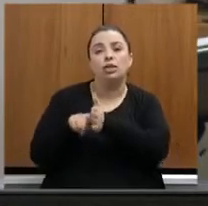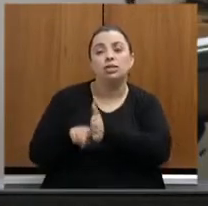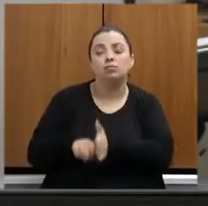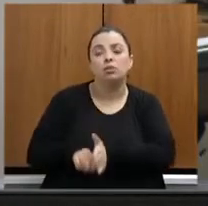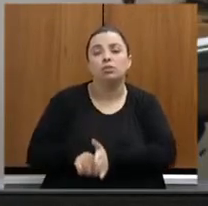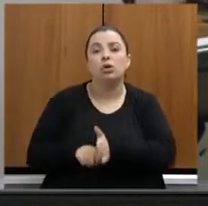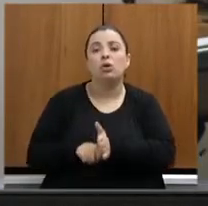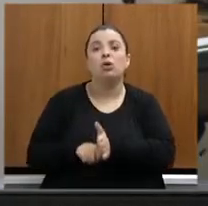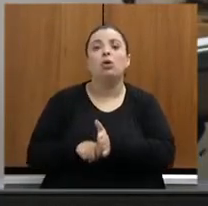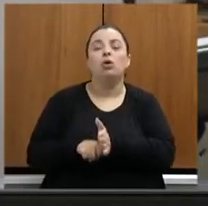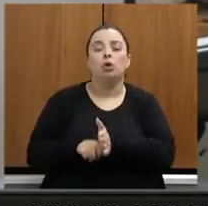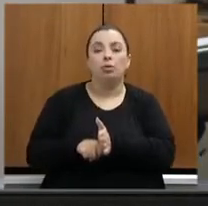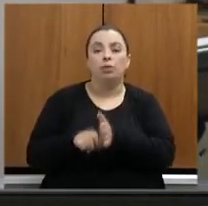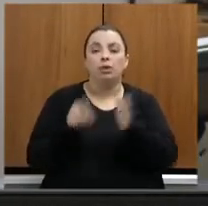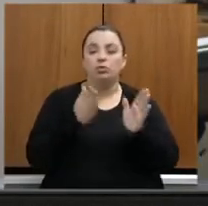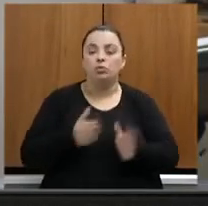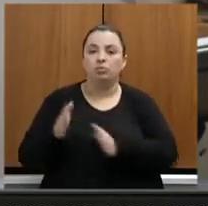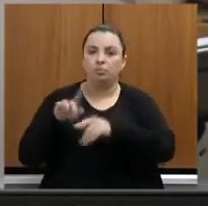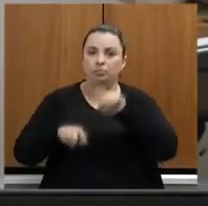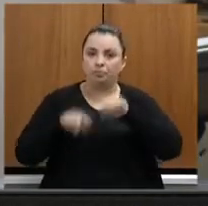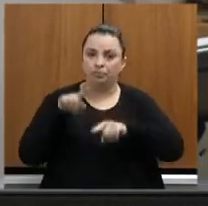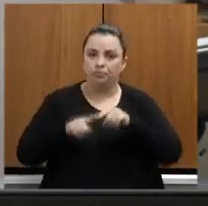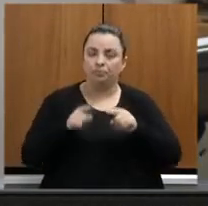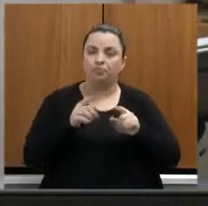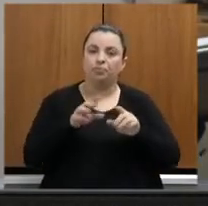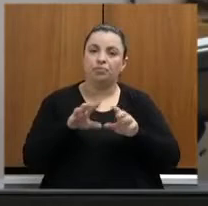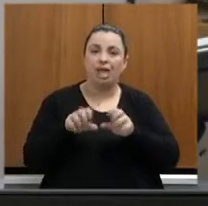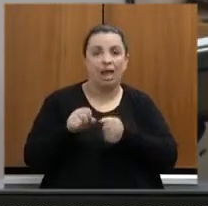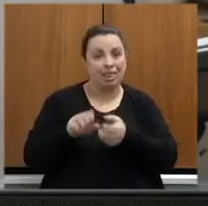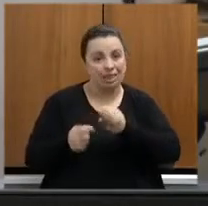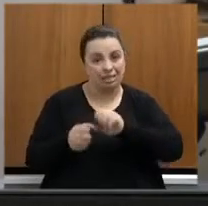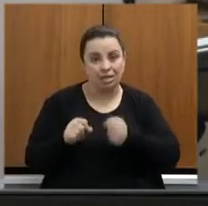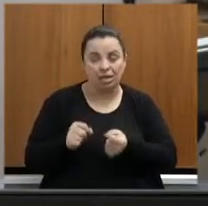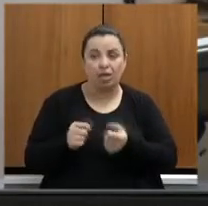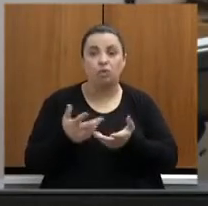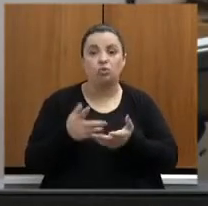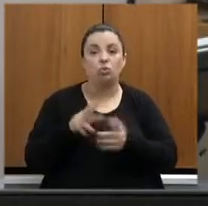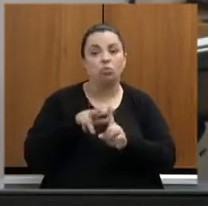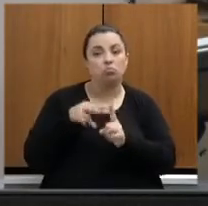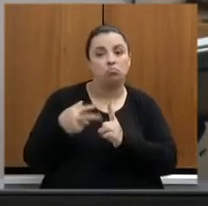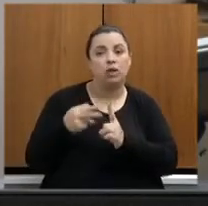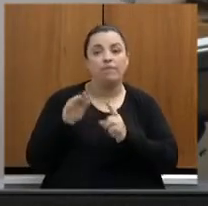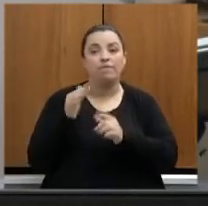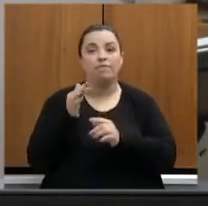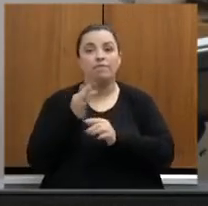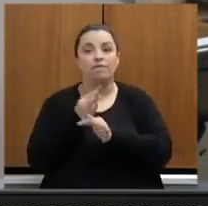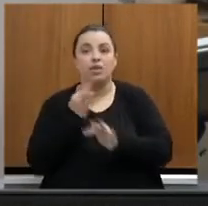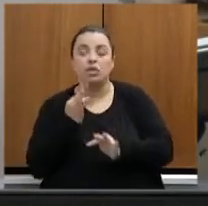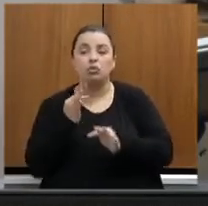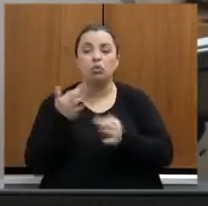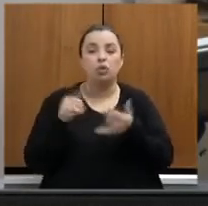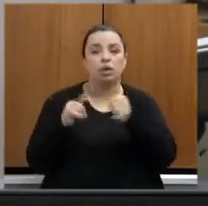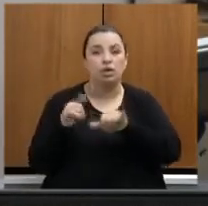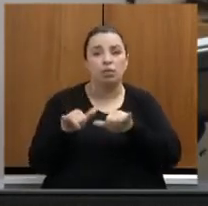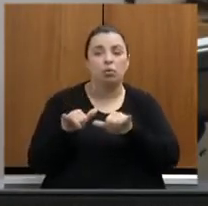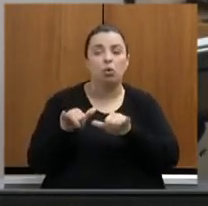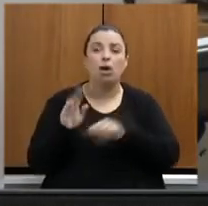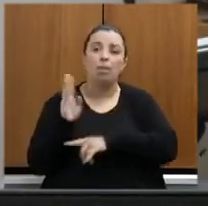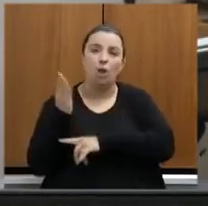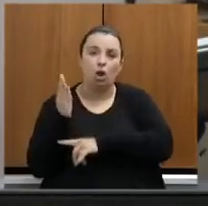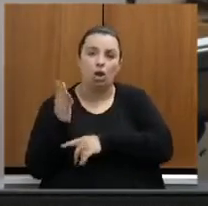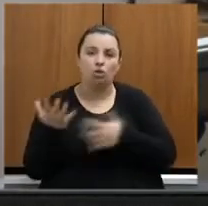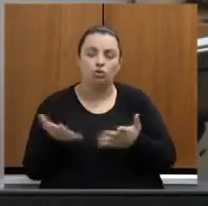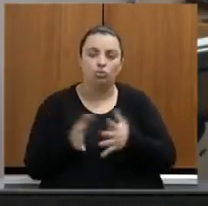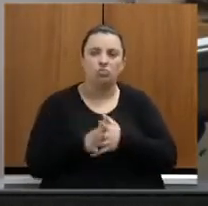produtores os produtos artesanais com parâmetros técnicos físico-químicos e microbiológicos que você já até